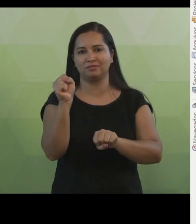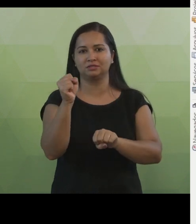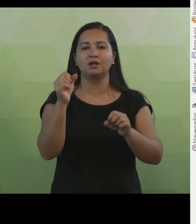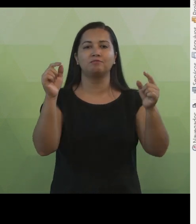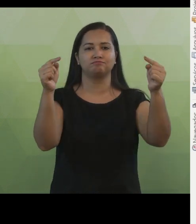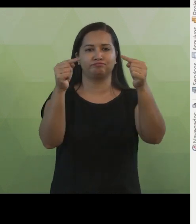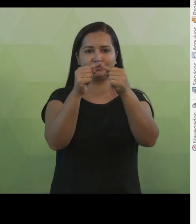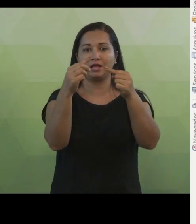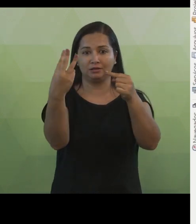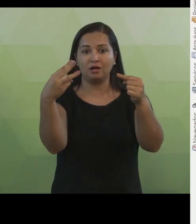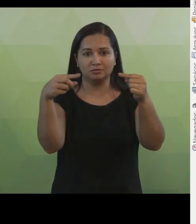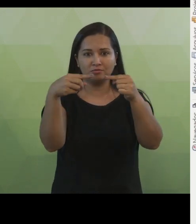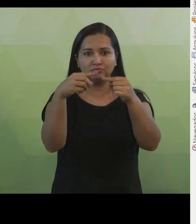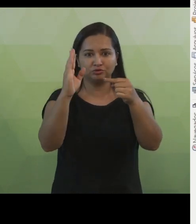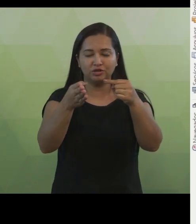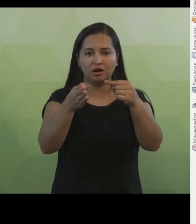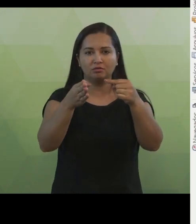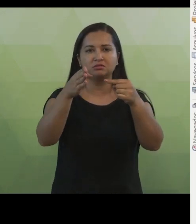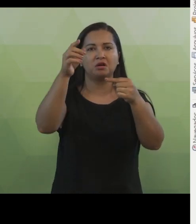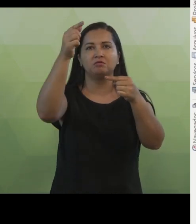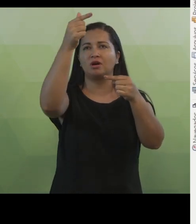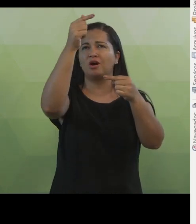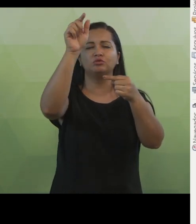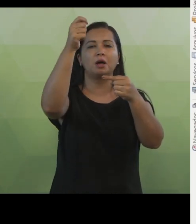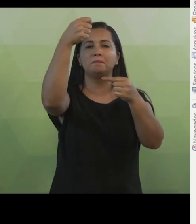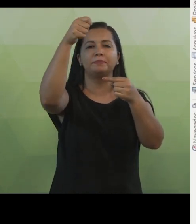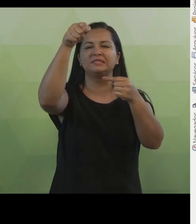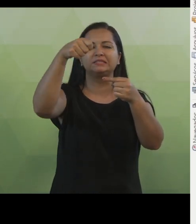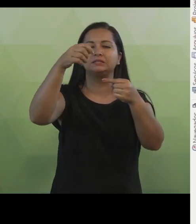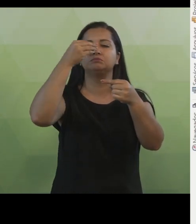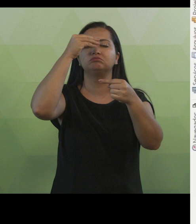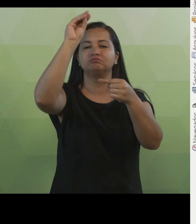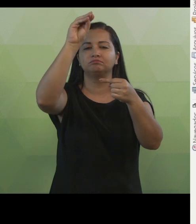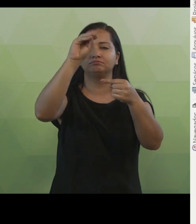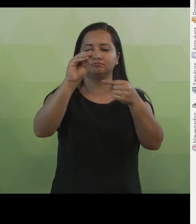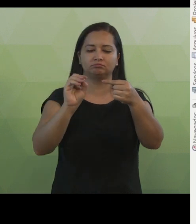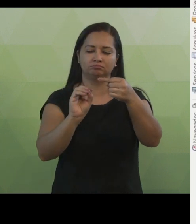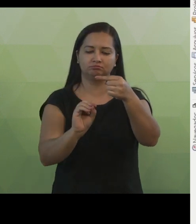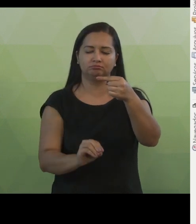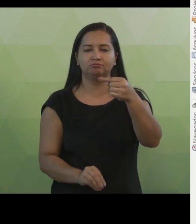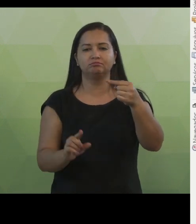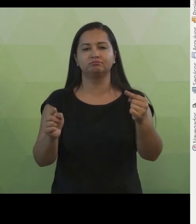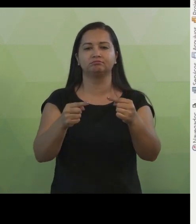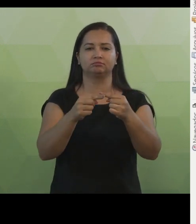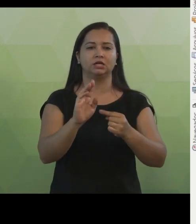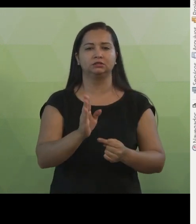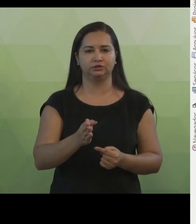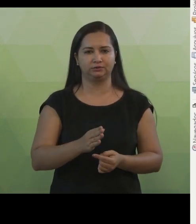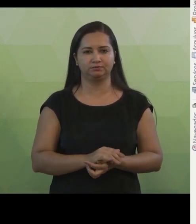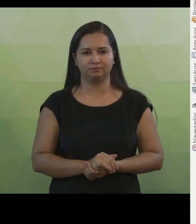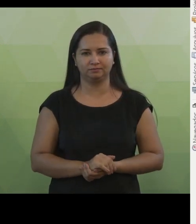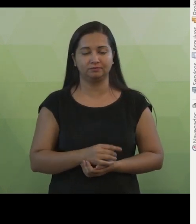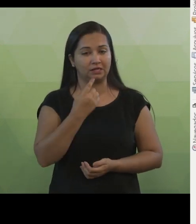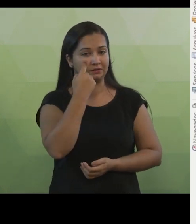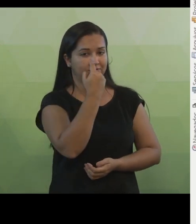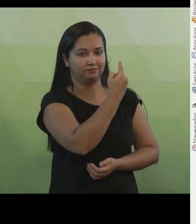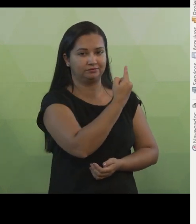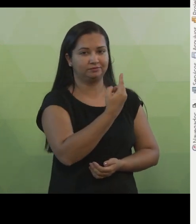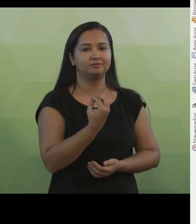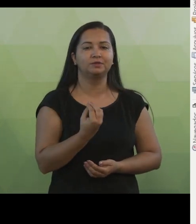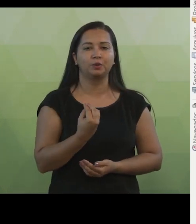essa estrutura switch case, sempre que ela encontra uma condição verdadeira, todas as seguintes serão